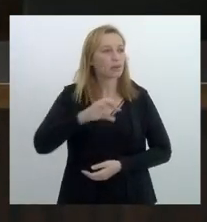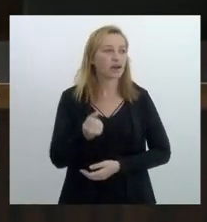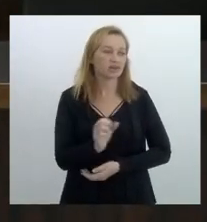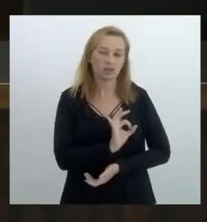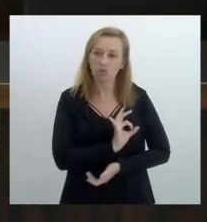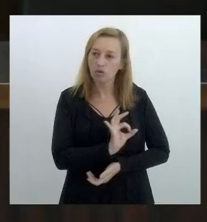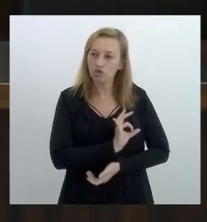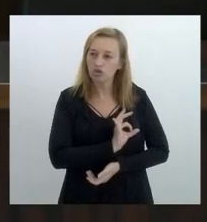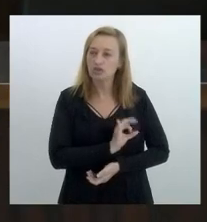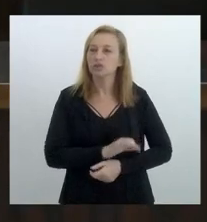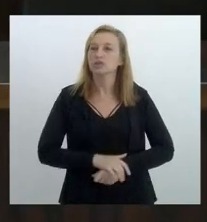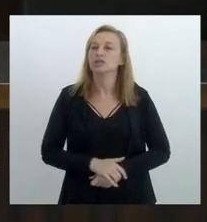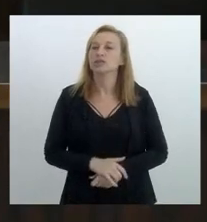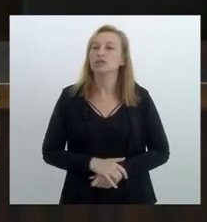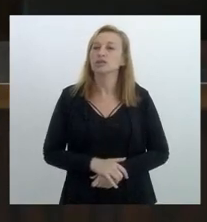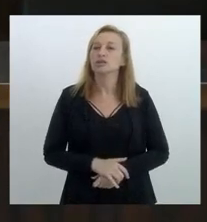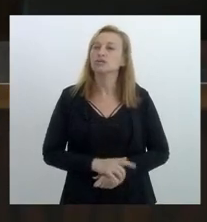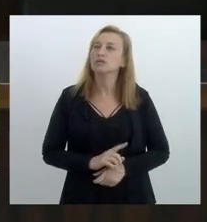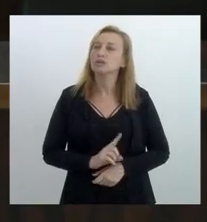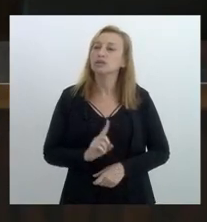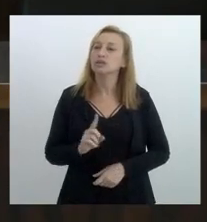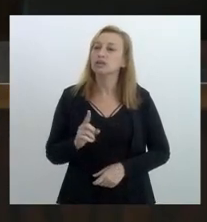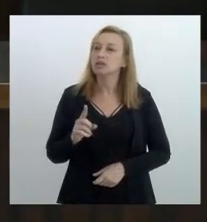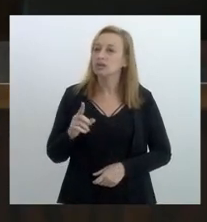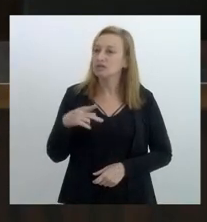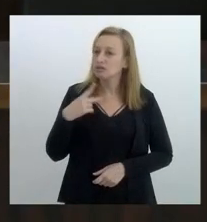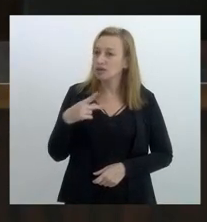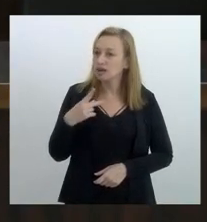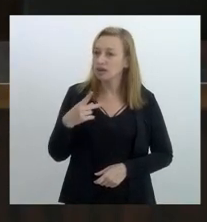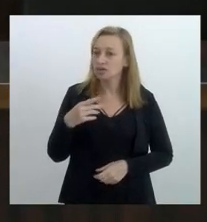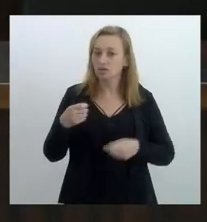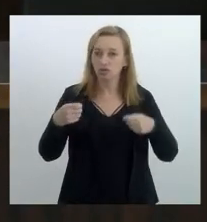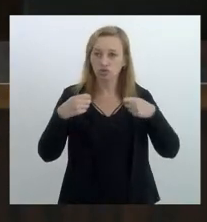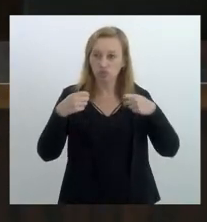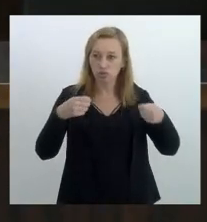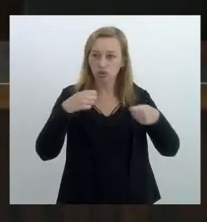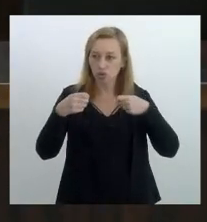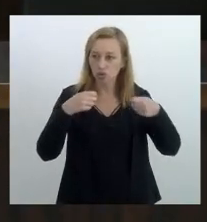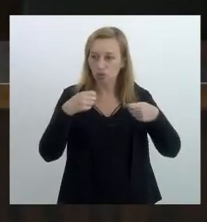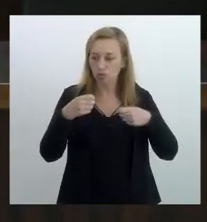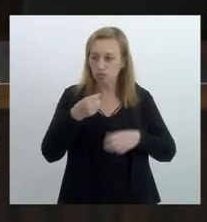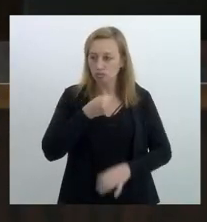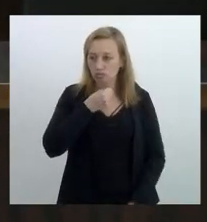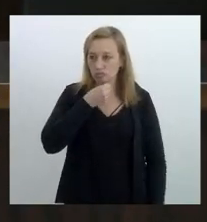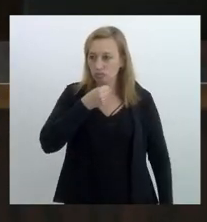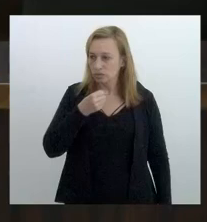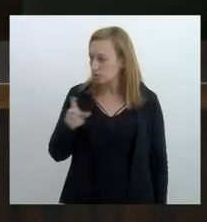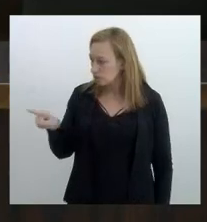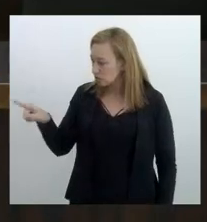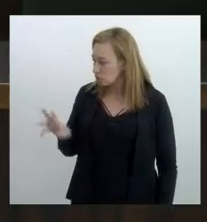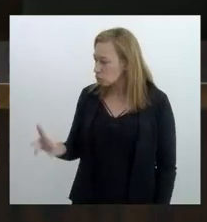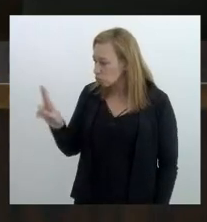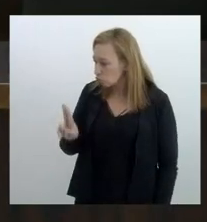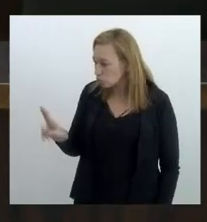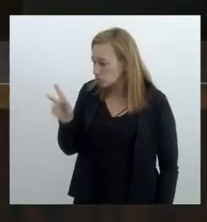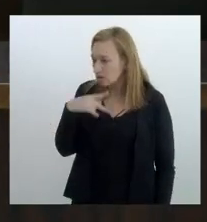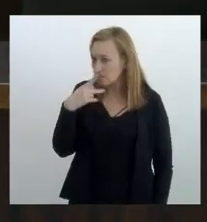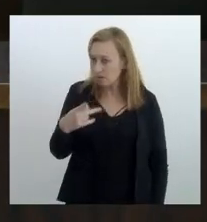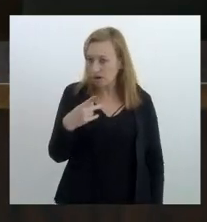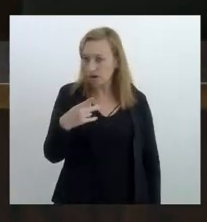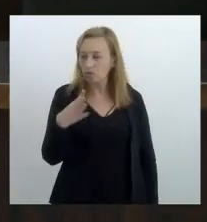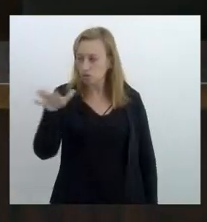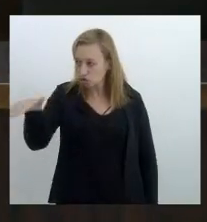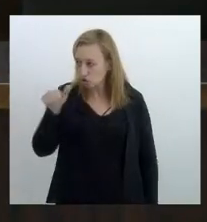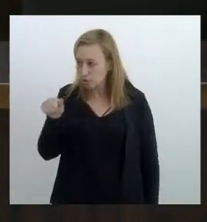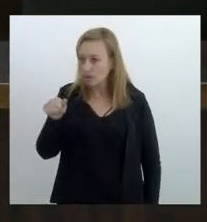Rocha e dizer que os microfones aqui de baixo são para fazer o uso da palavra quando eu